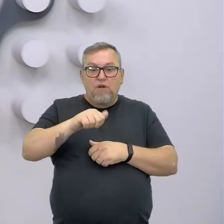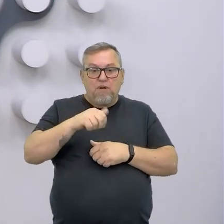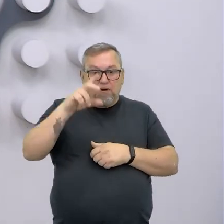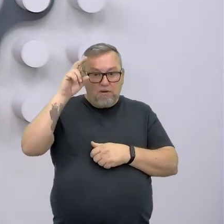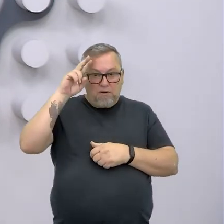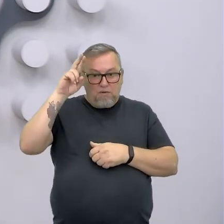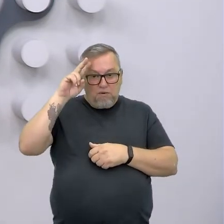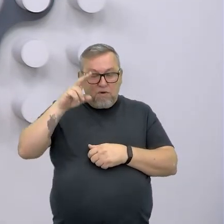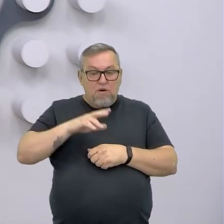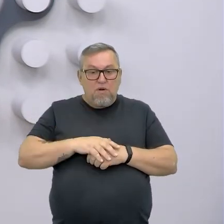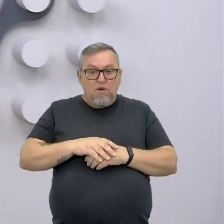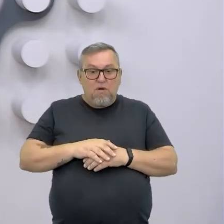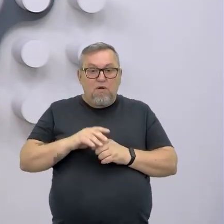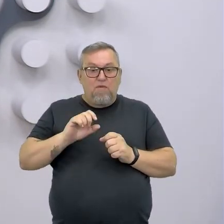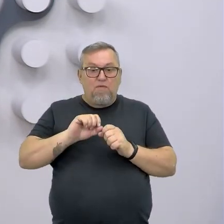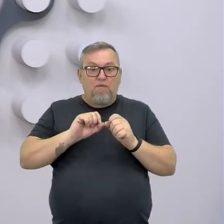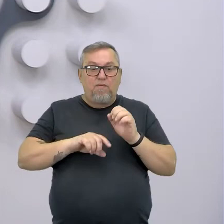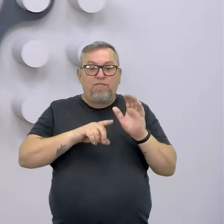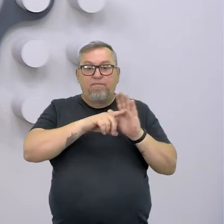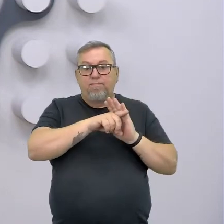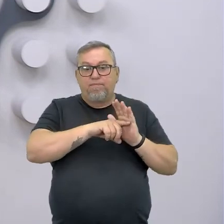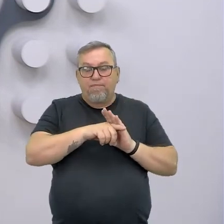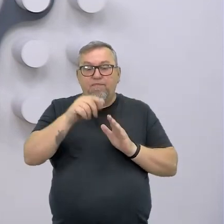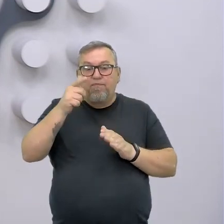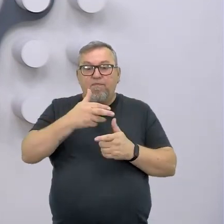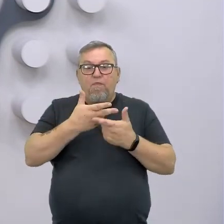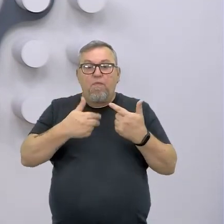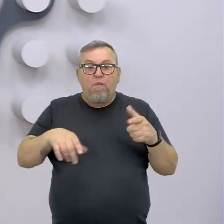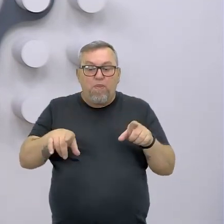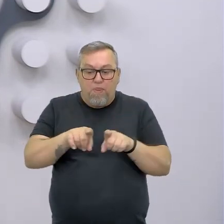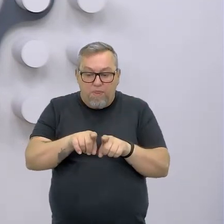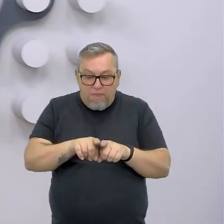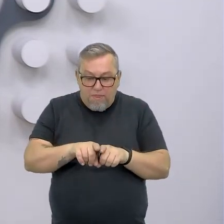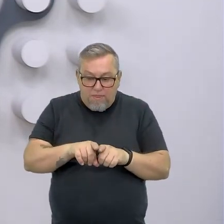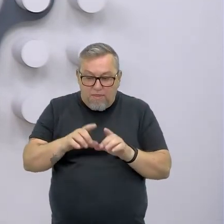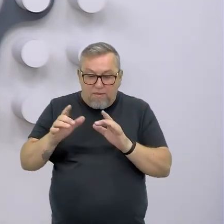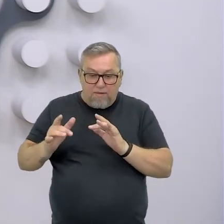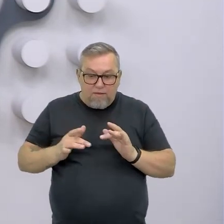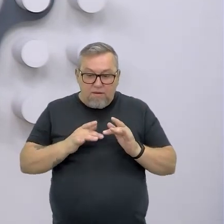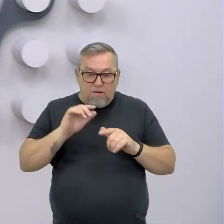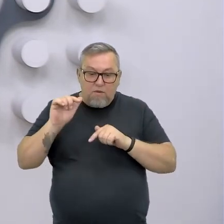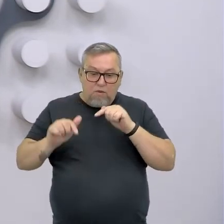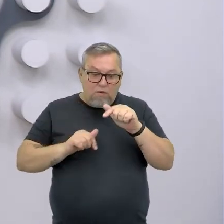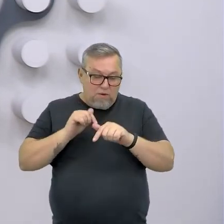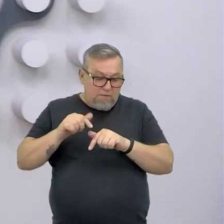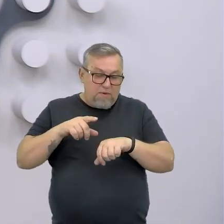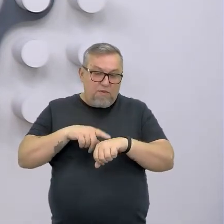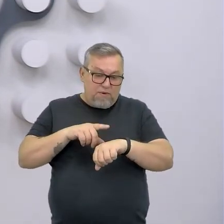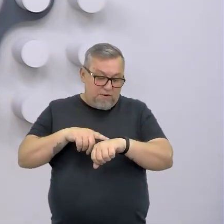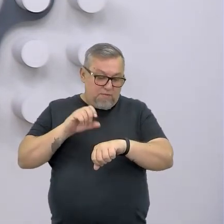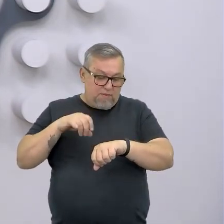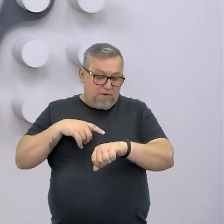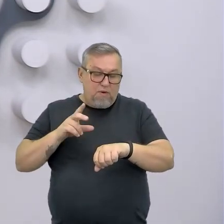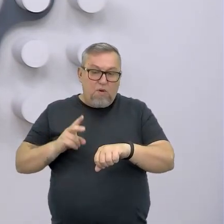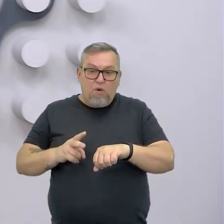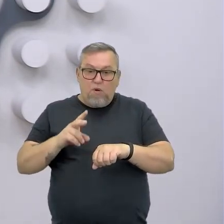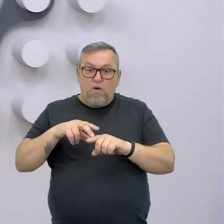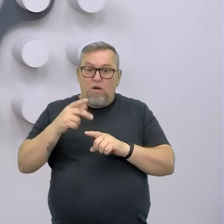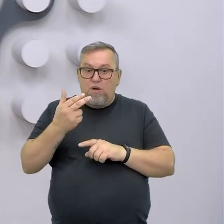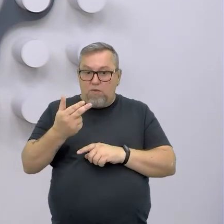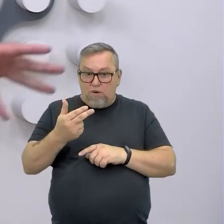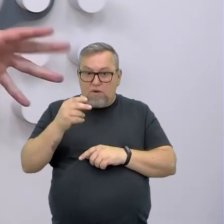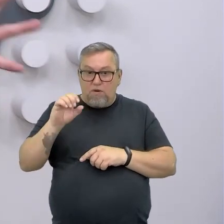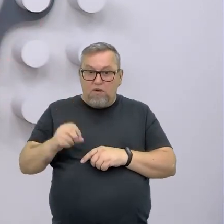histórica da economia, então você vai pesquisar, entre outras coisas, as relações de trabalho no tempo, se elas permaneceram